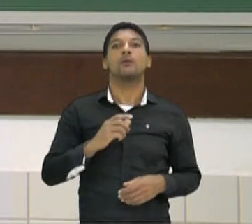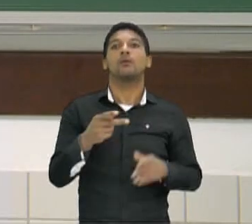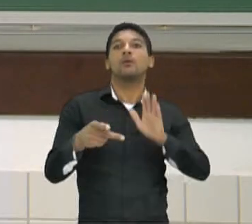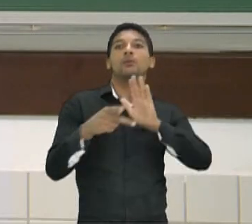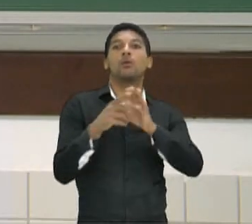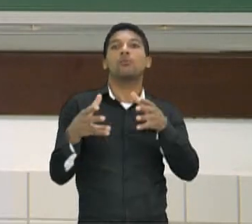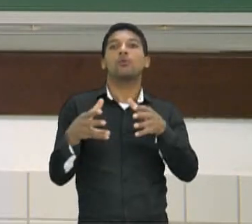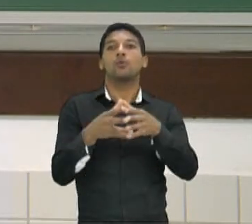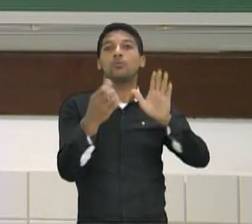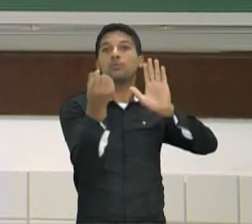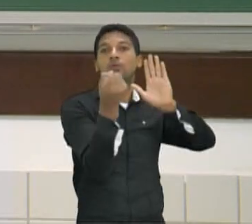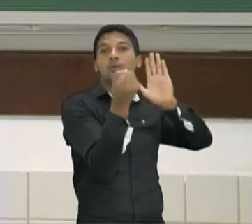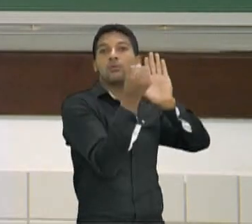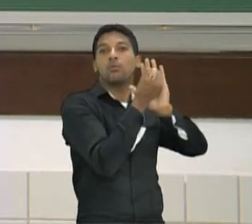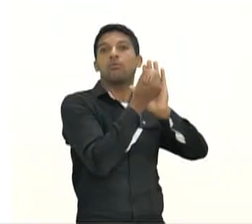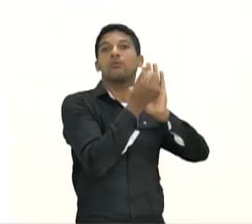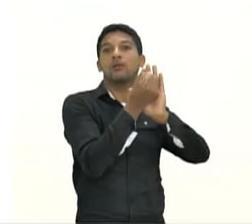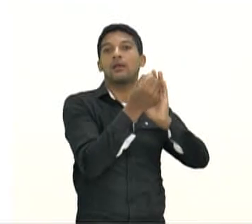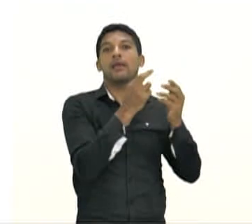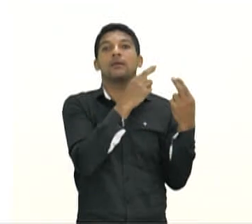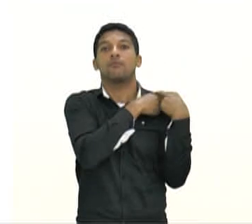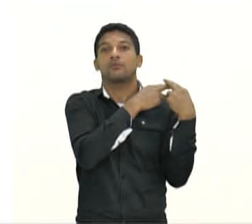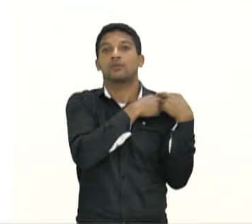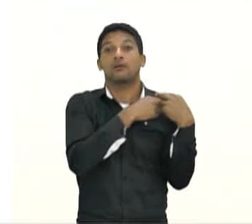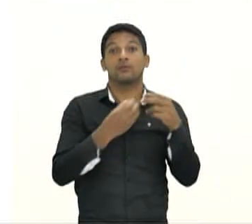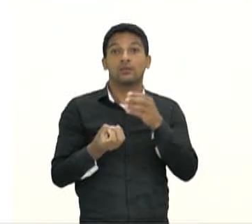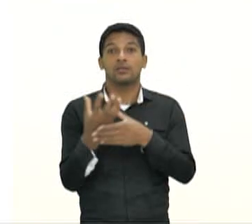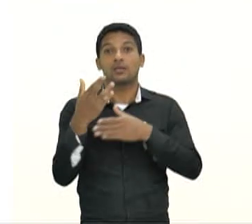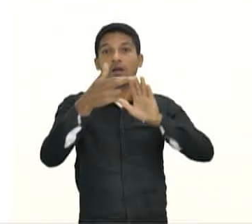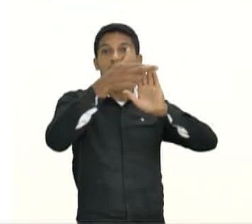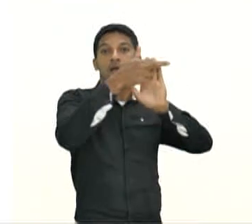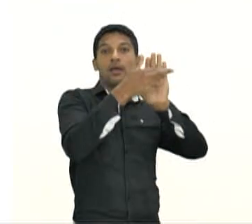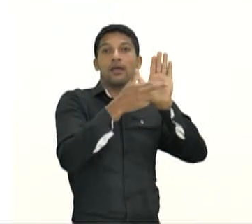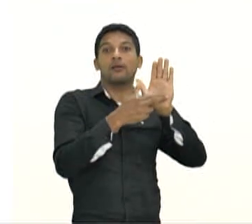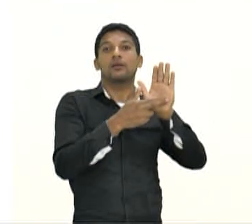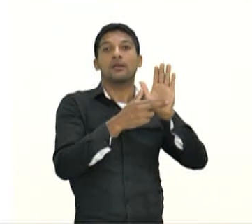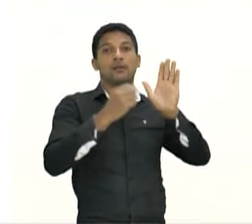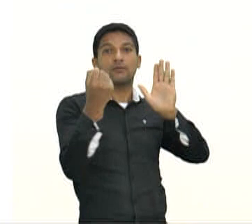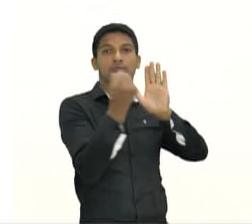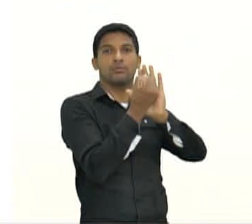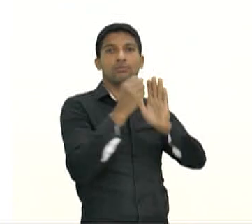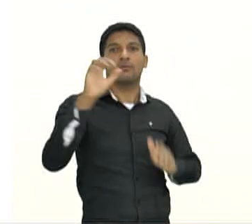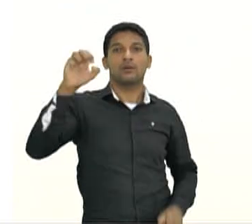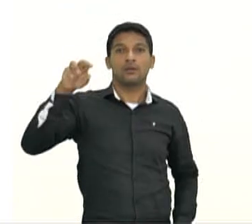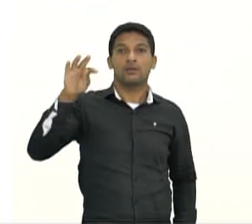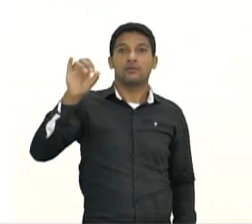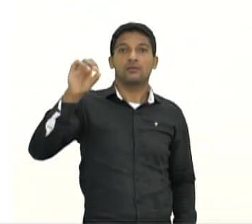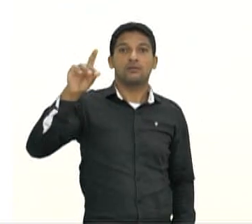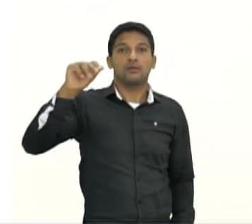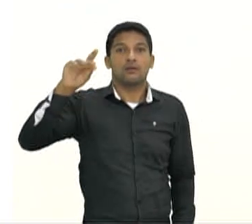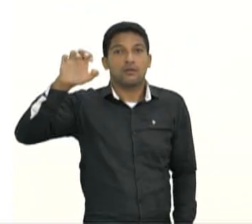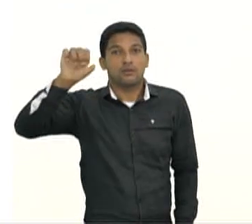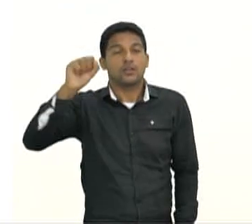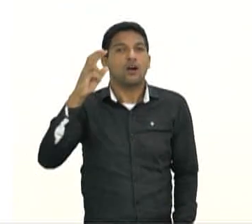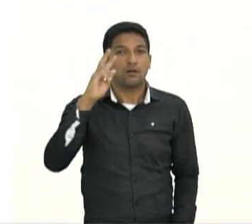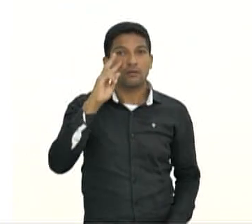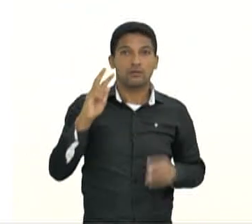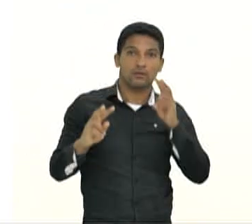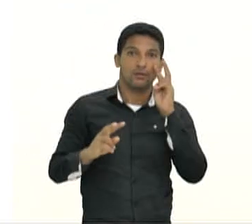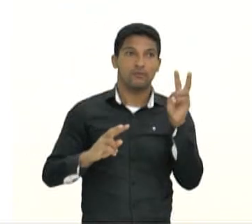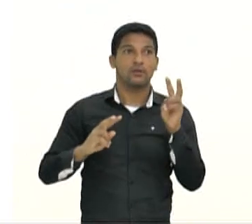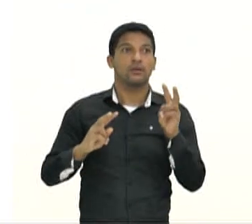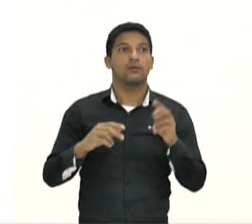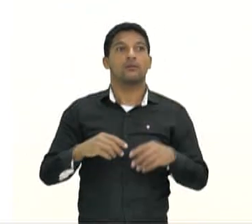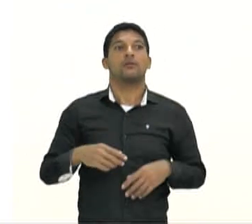organizam competições. No beisebol não é diferente, então nós temos algumas entidades aqui. Então, em 1938 foi criada a Federação